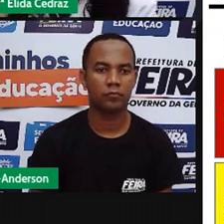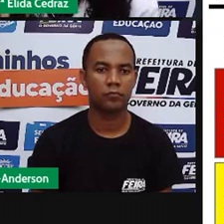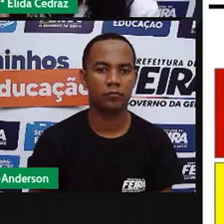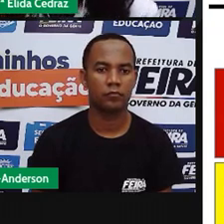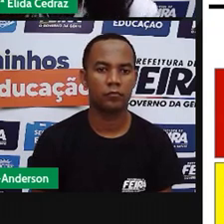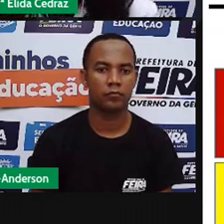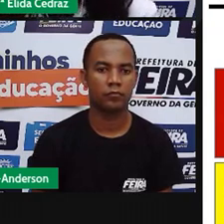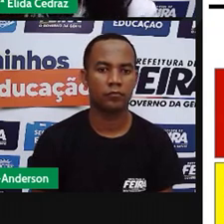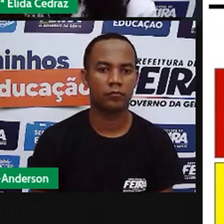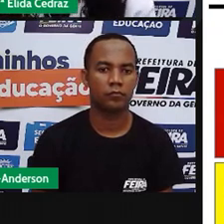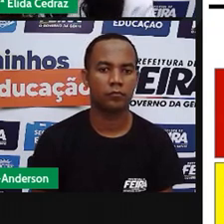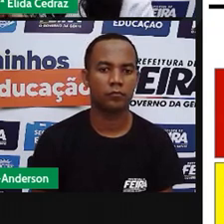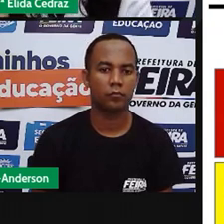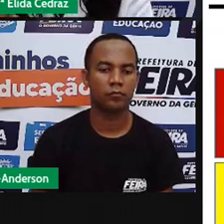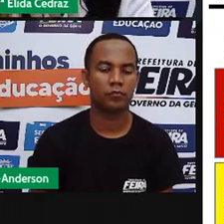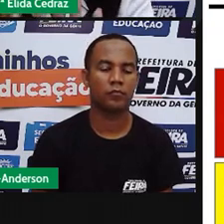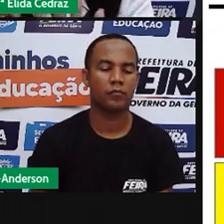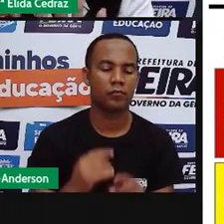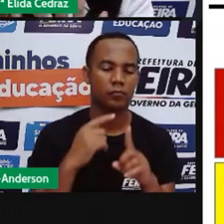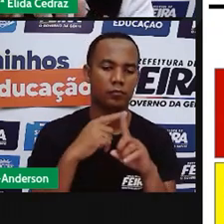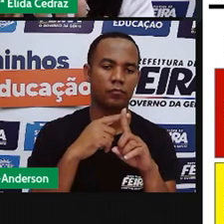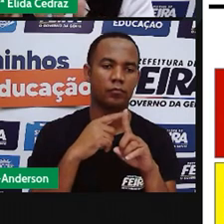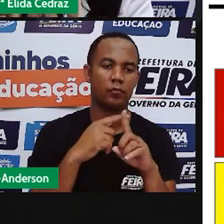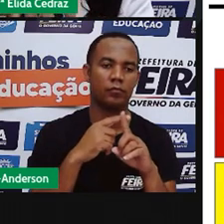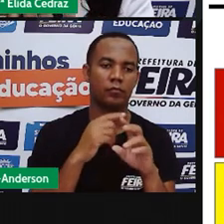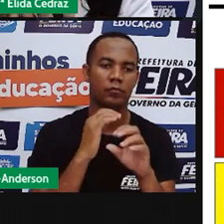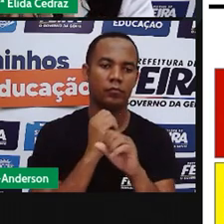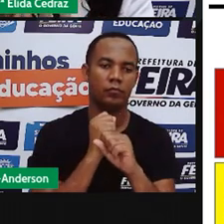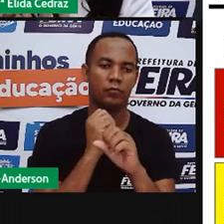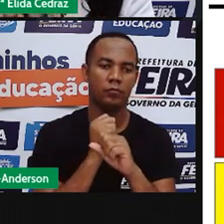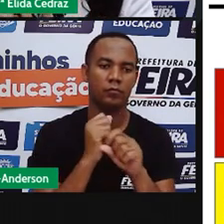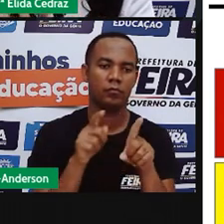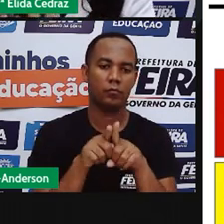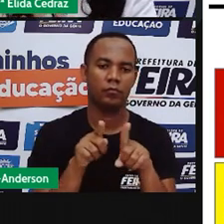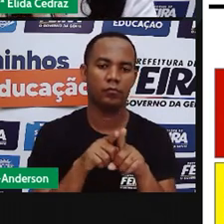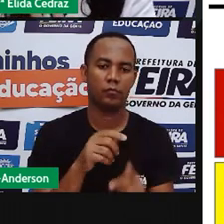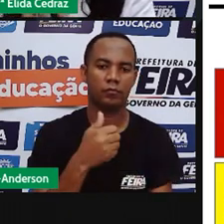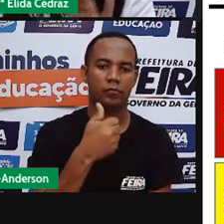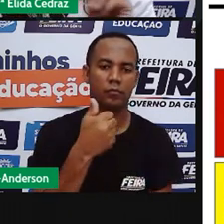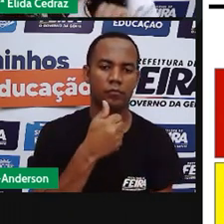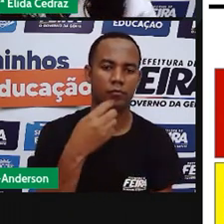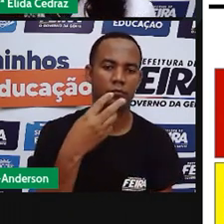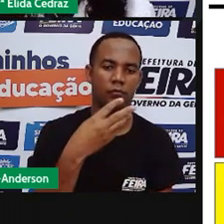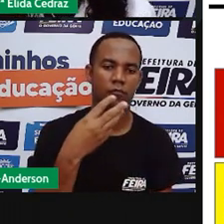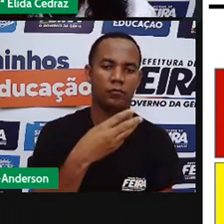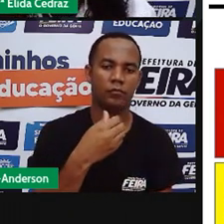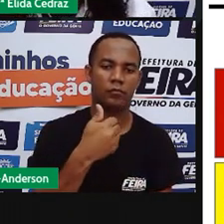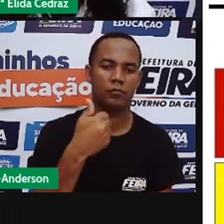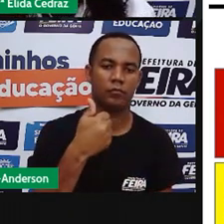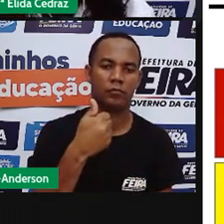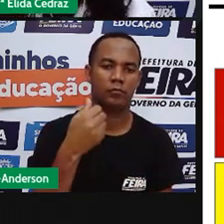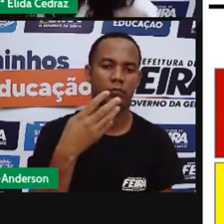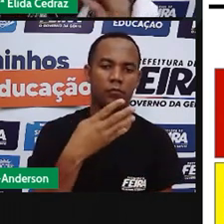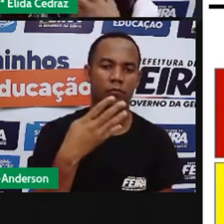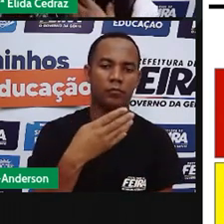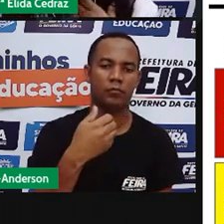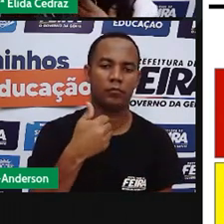12. E 12 mais 4? 13, 14, 15,